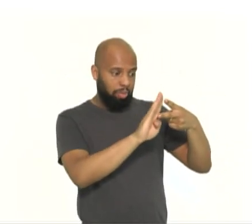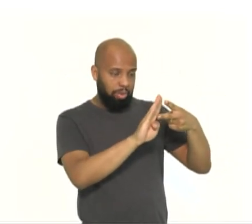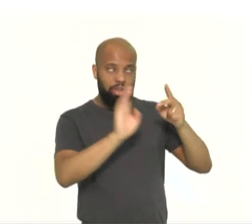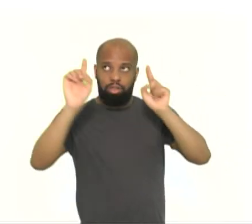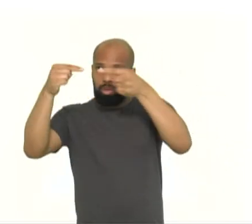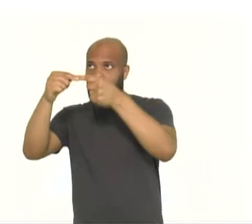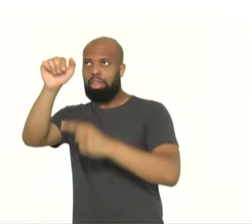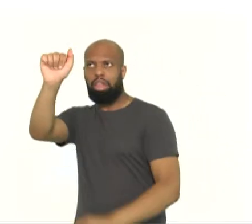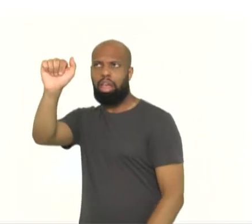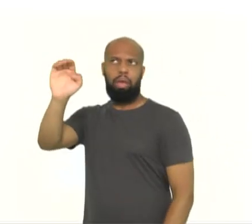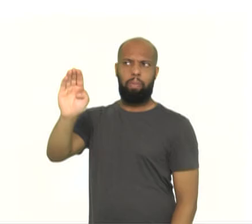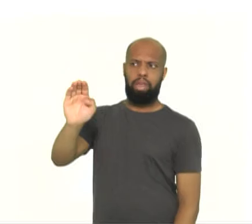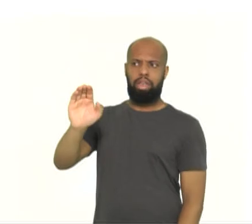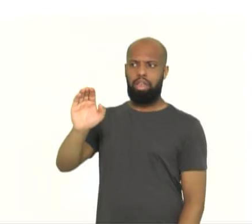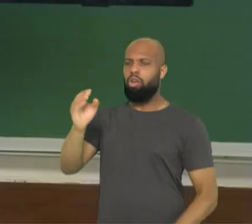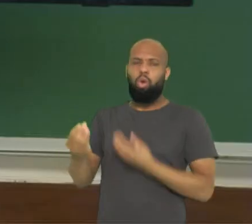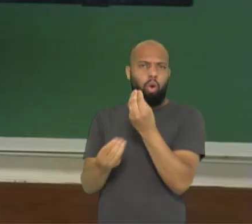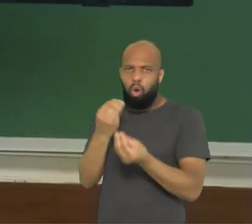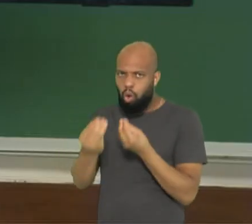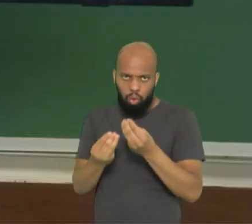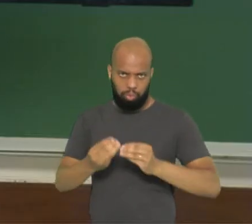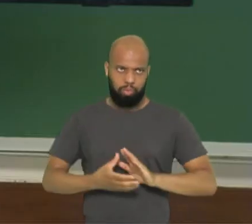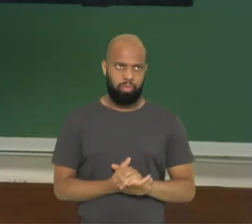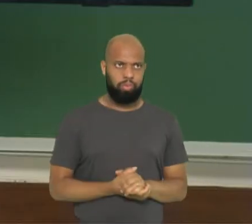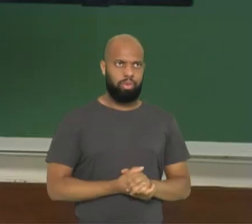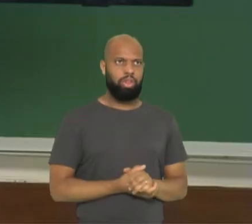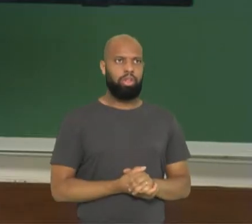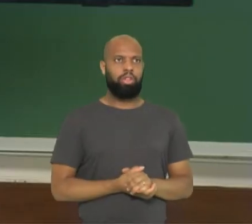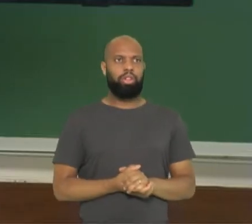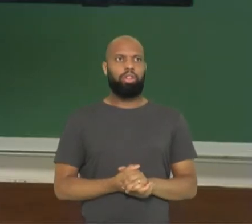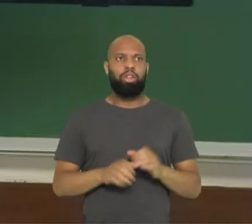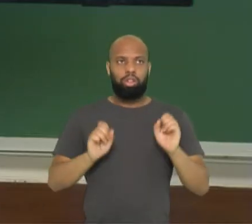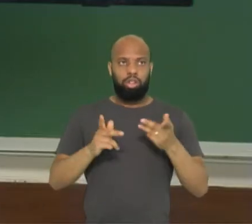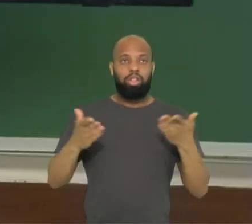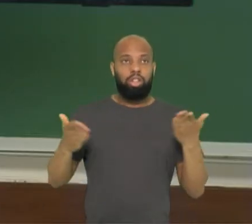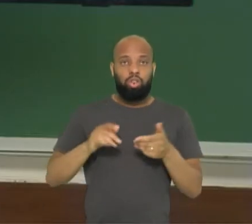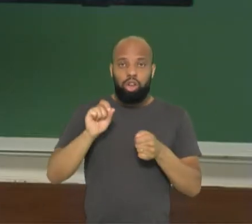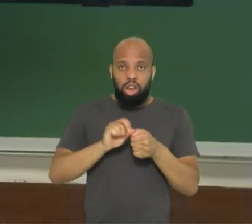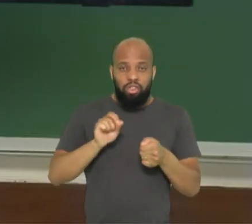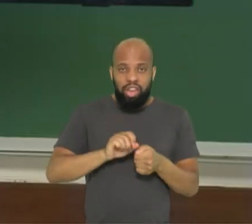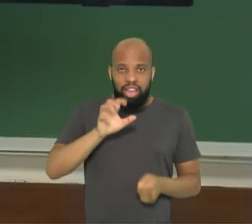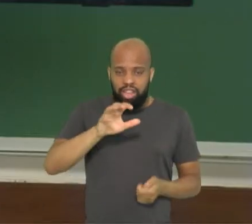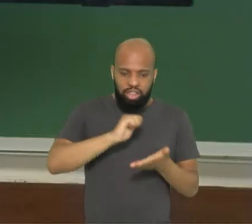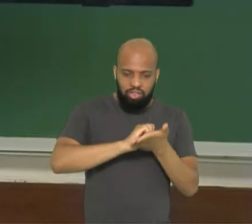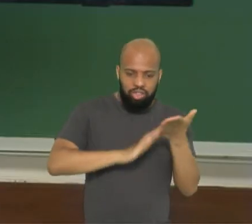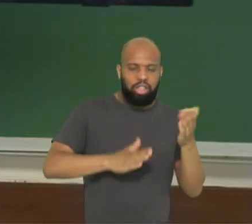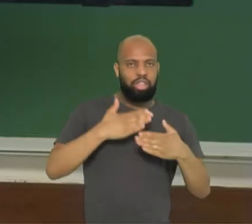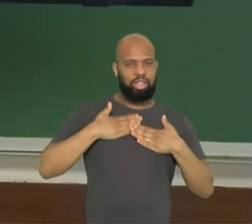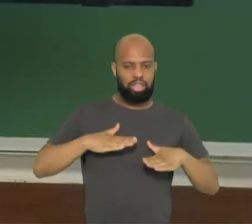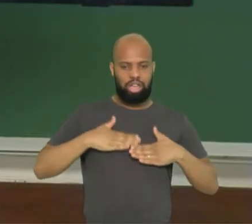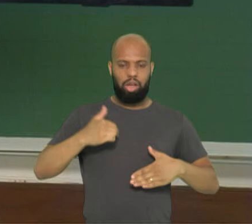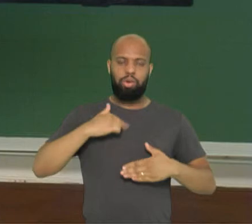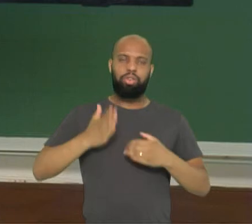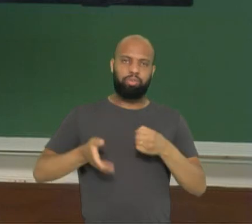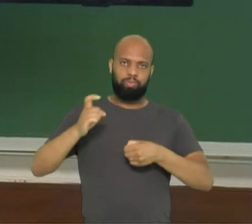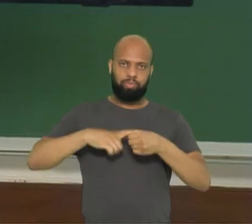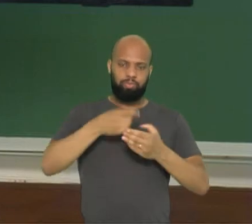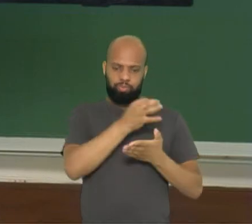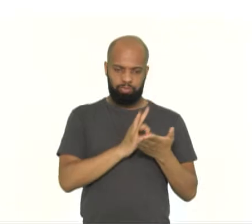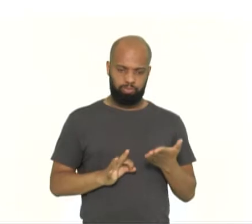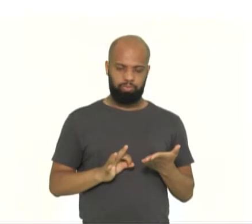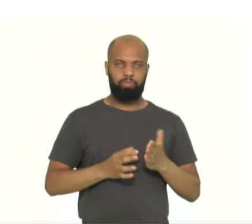los dedos e la tripa, a barriga. Bien? Façam aí a atividade com calma e nós já vamos corrigir,